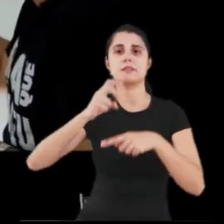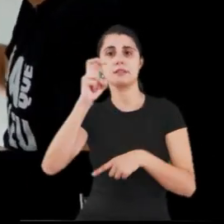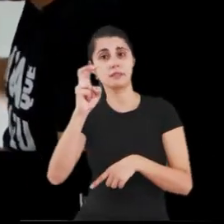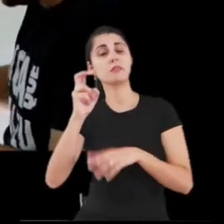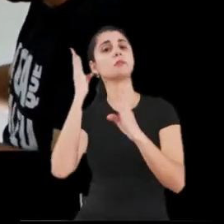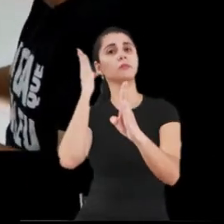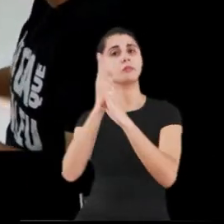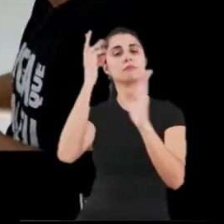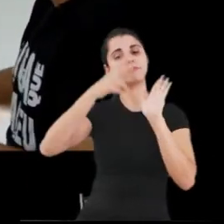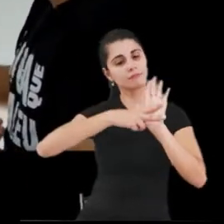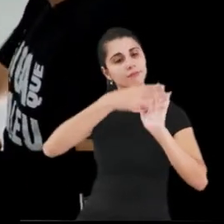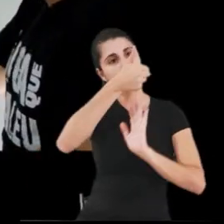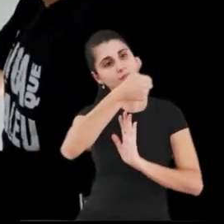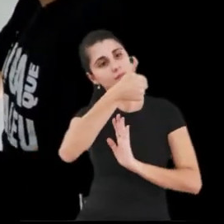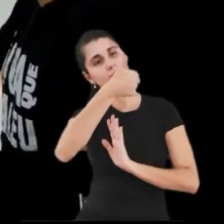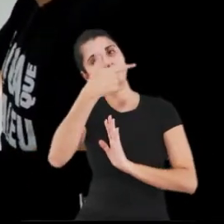que encontramos o